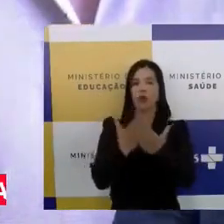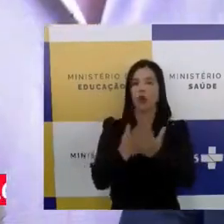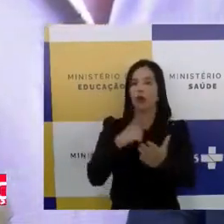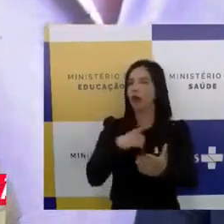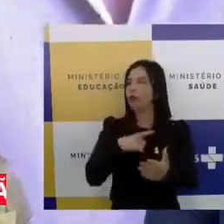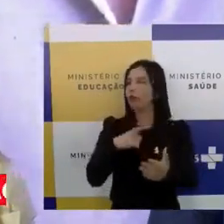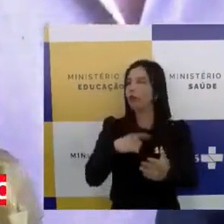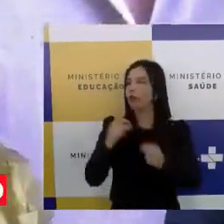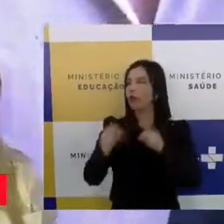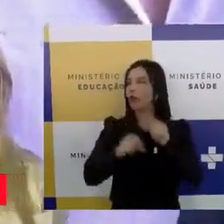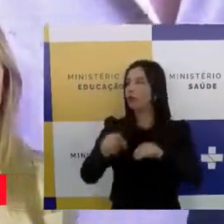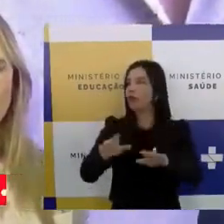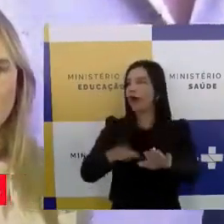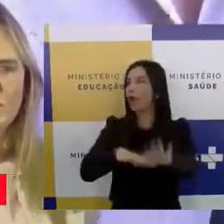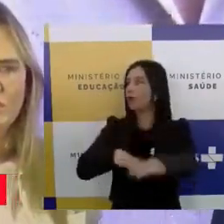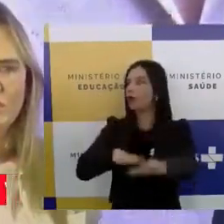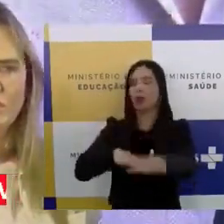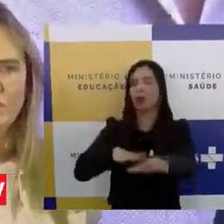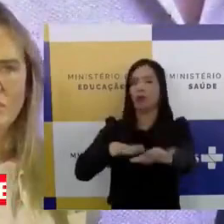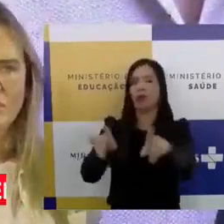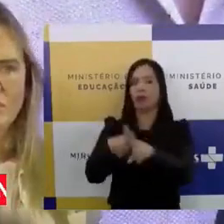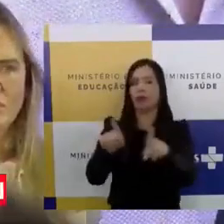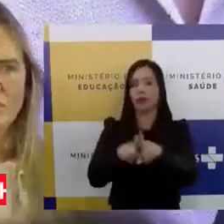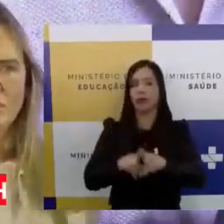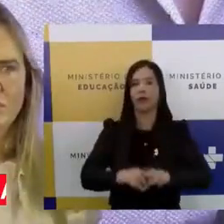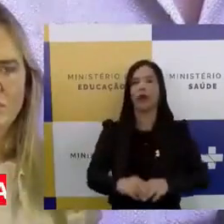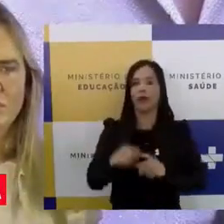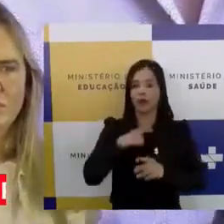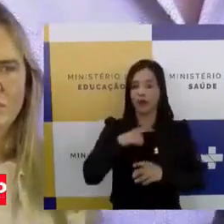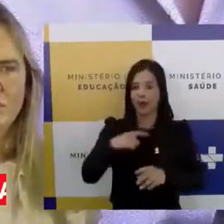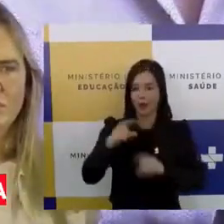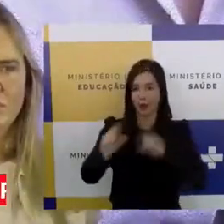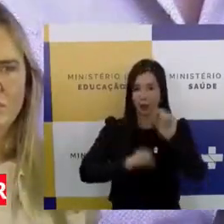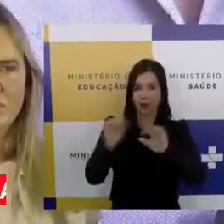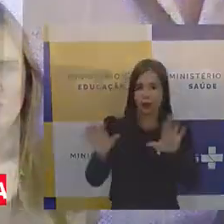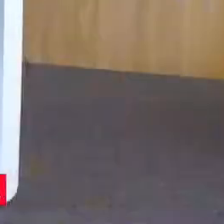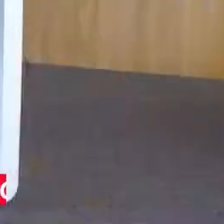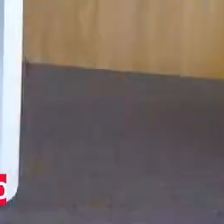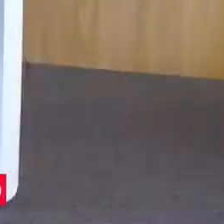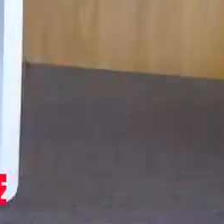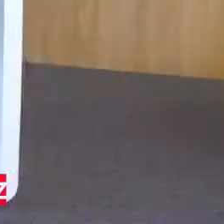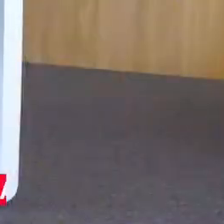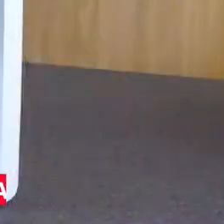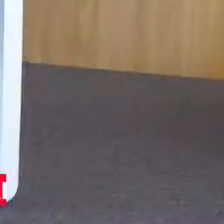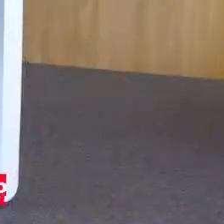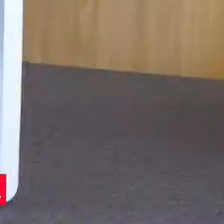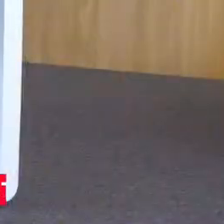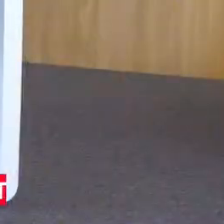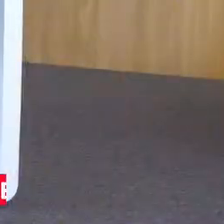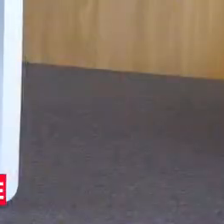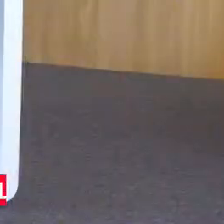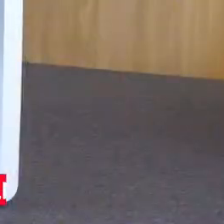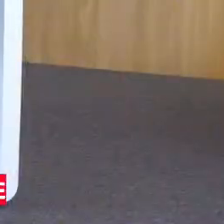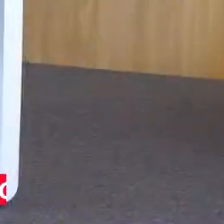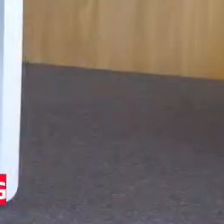grande mobilização dessa rede, repita, essa imensa rede de escolas que nós temos em todo o Brasil.